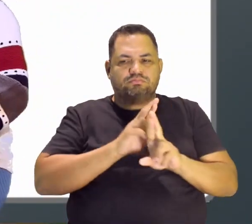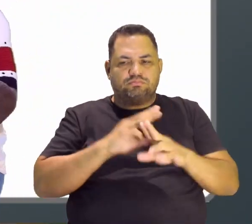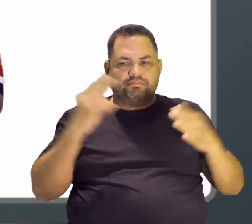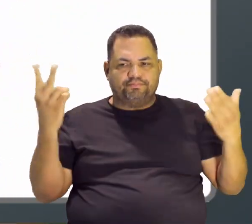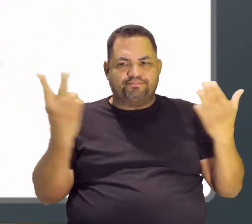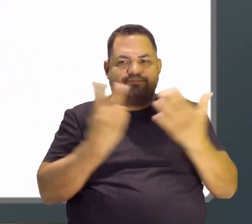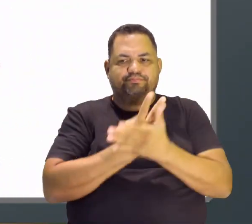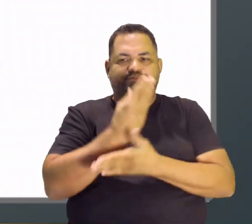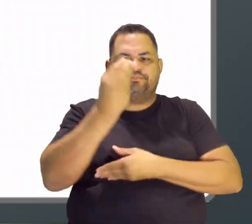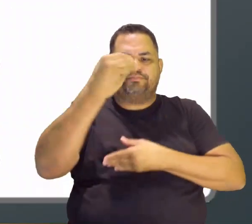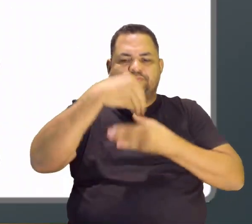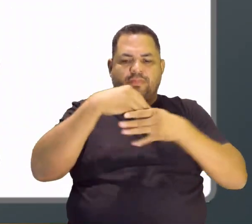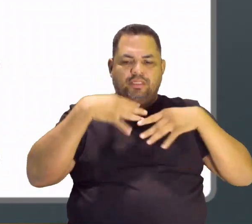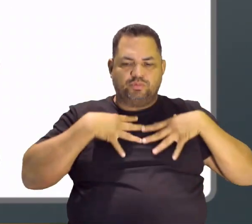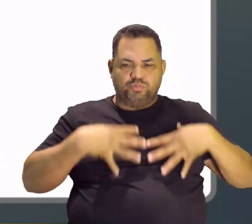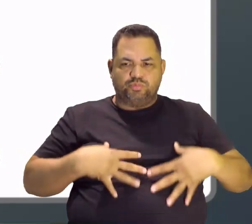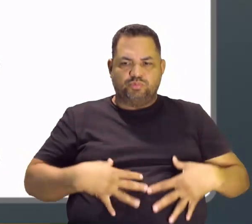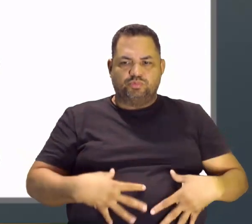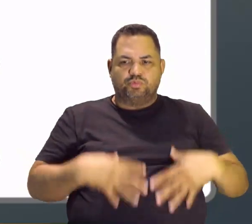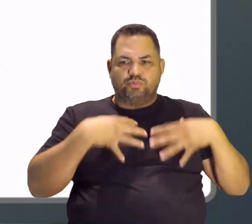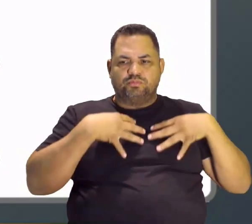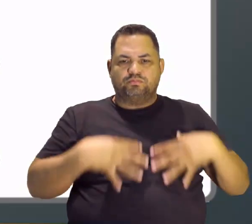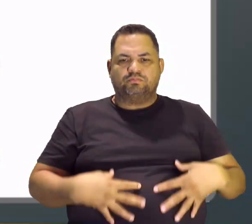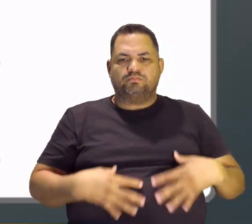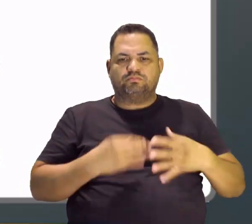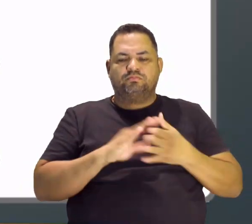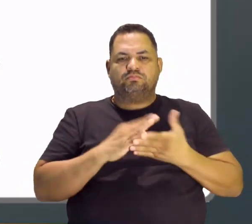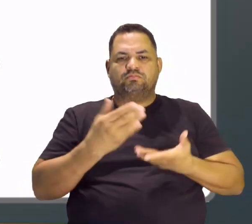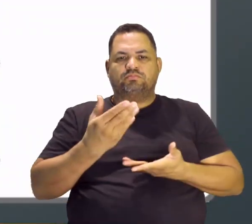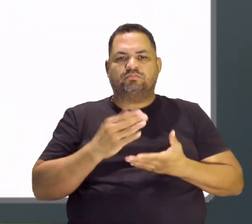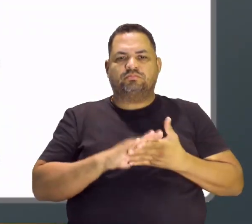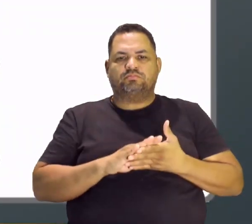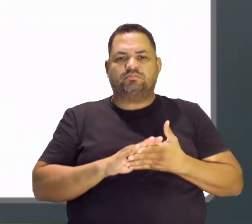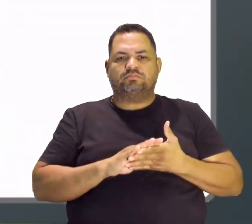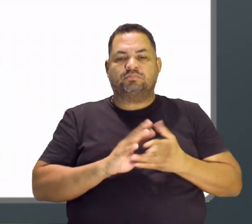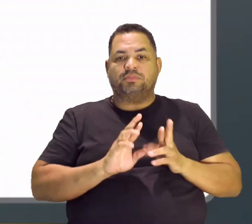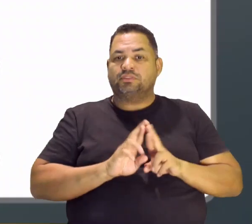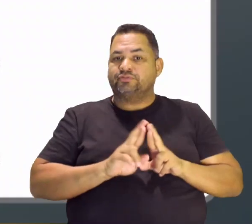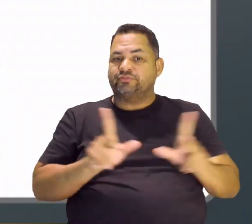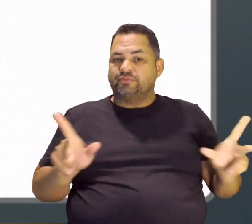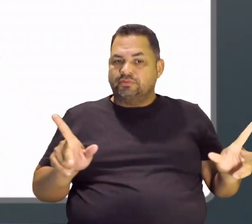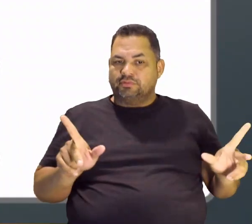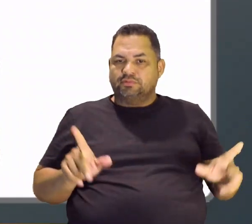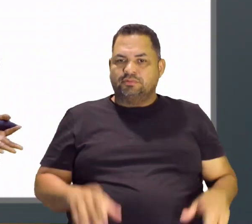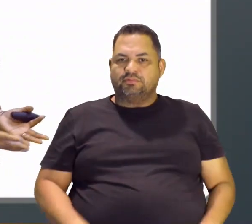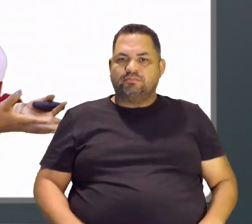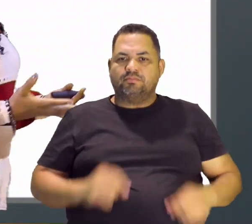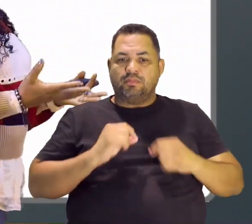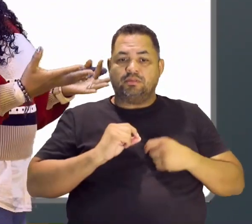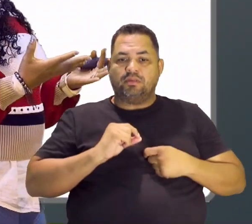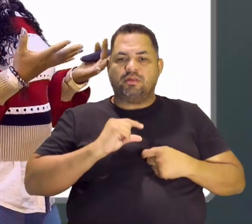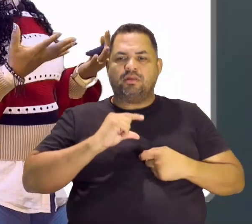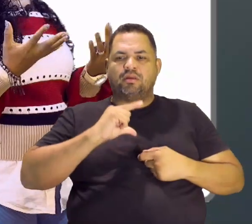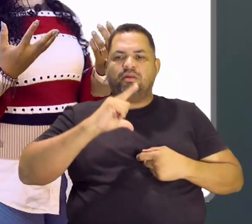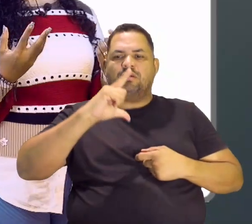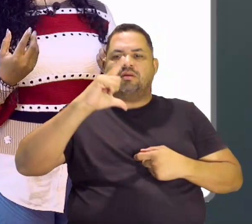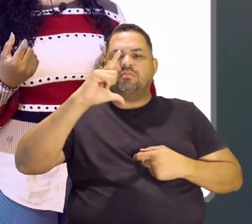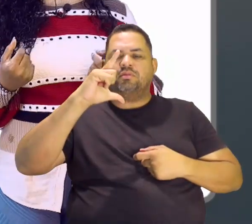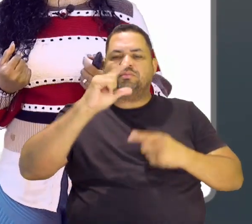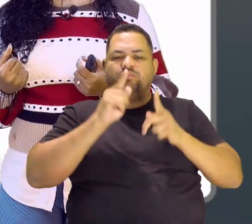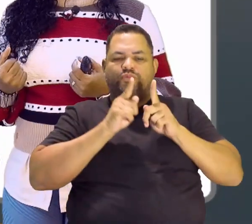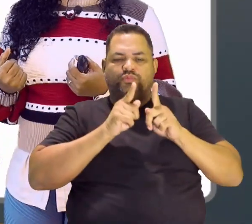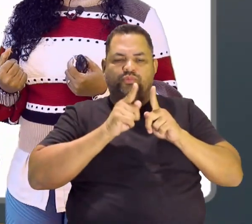nosso organismo, só que ela faz agora o inverso. Ela faz o que, prof? Ela aumenta aí o tamanho